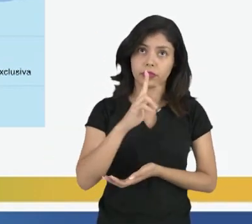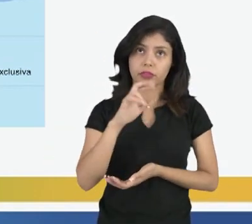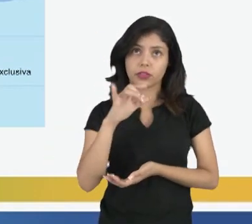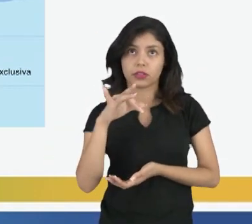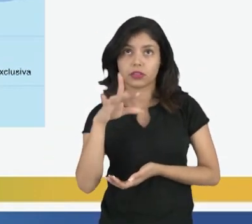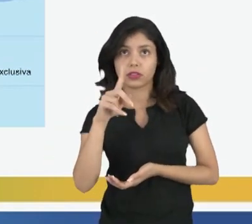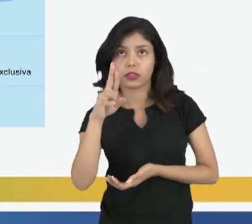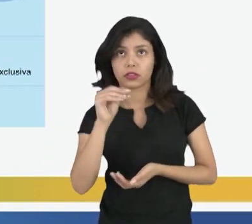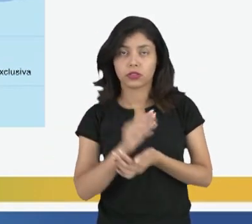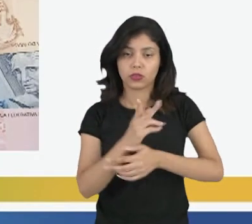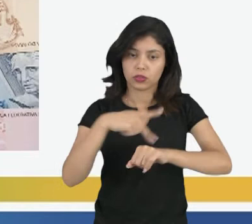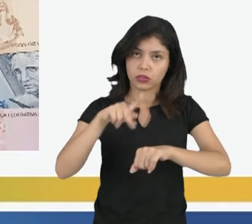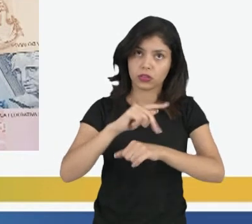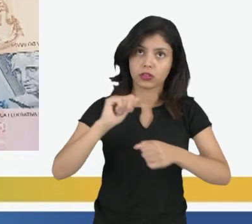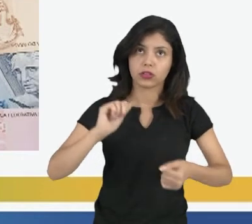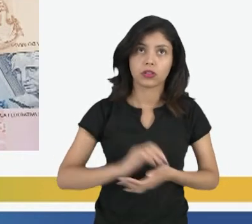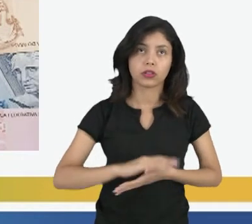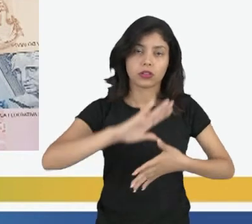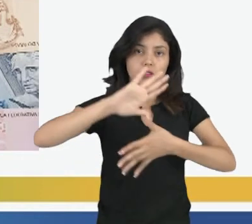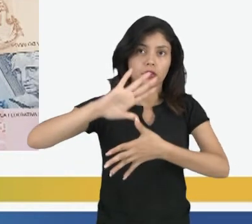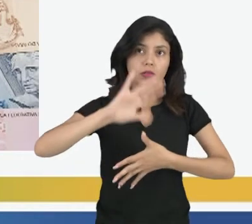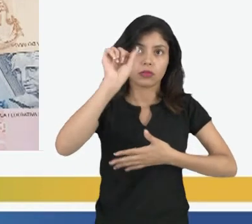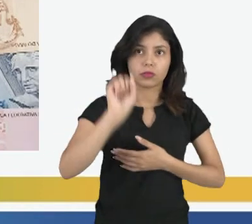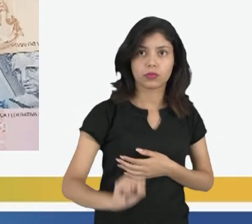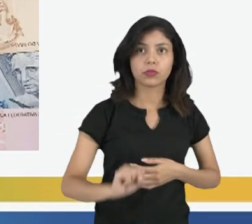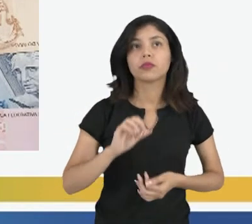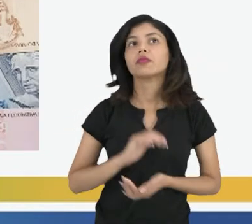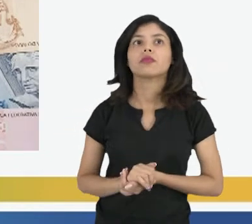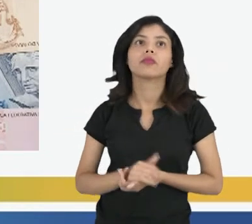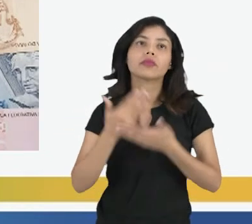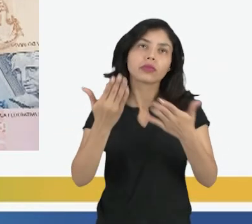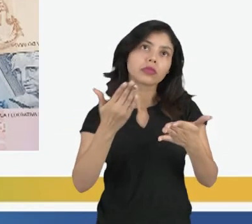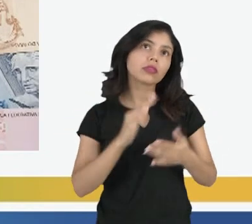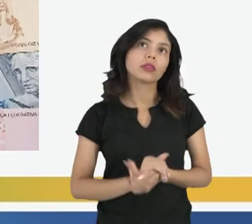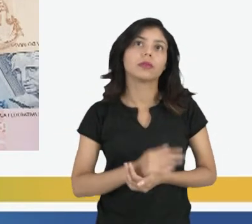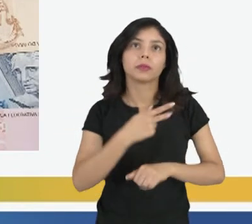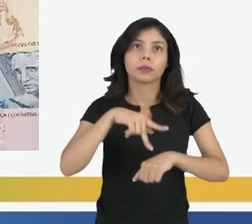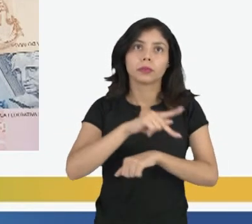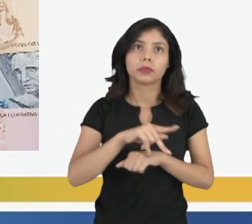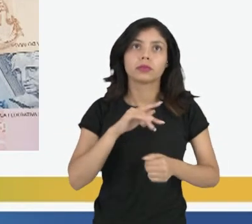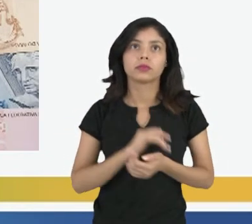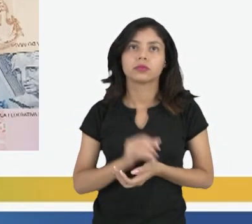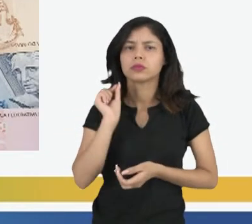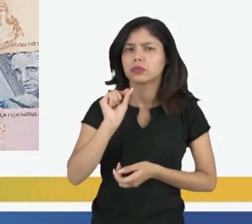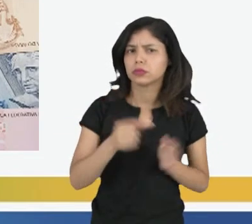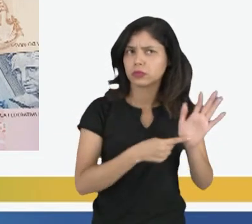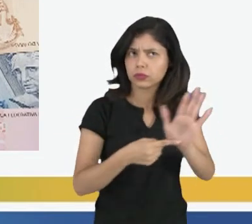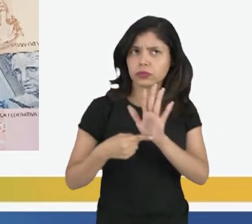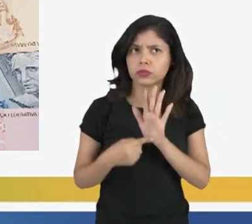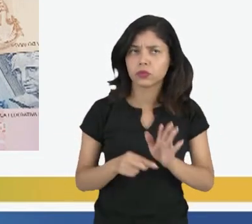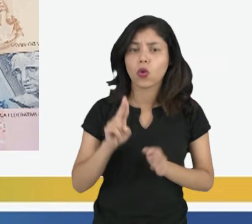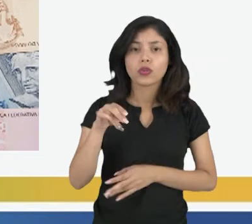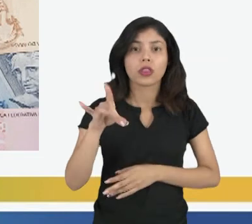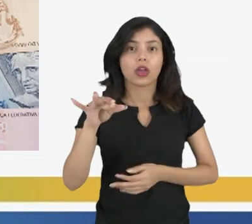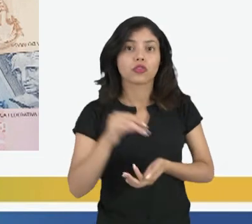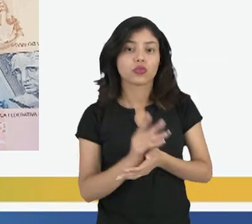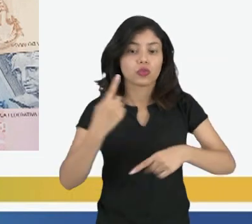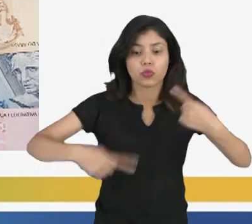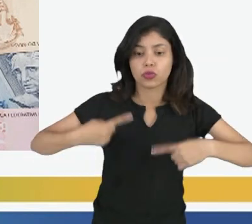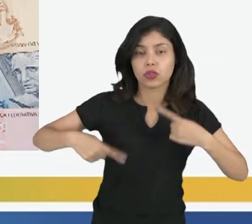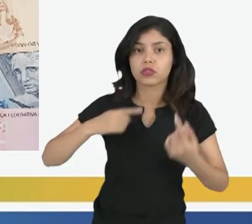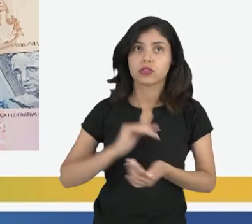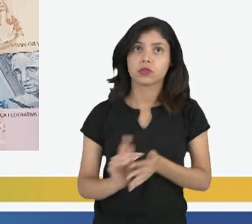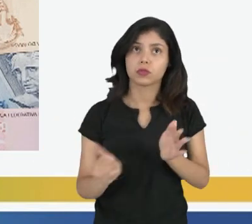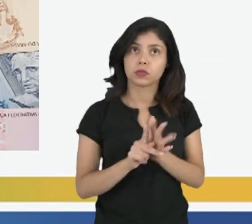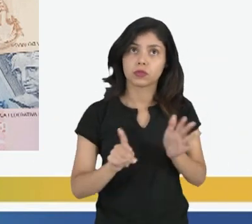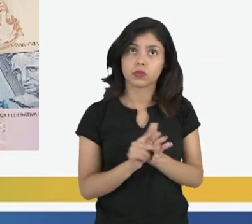com os países da América do Sul quanto ao país podemos dizer que a apresentação unidades político-administrativas